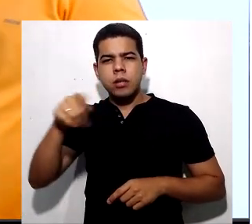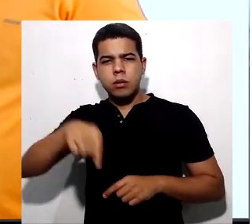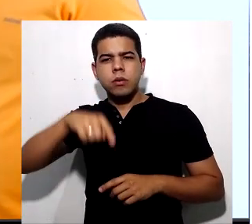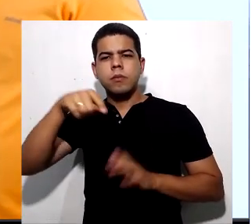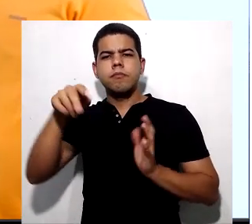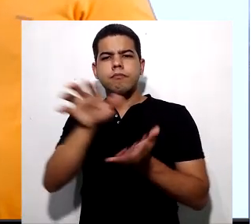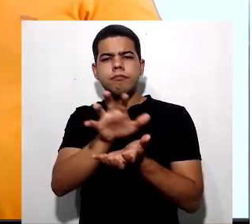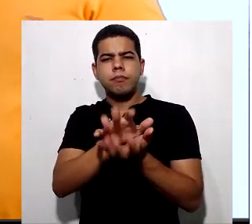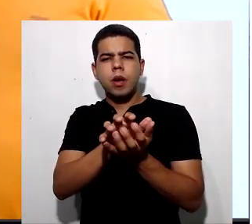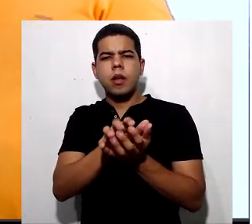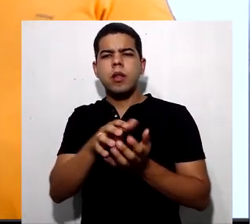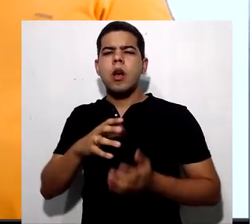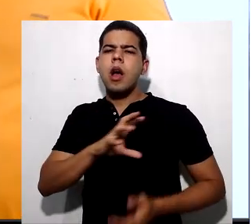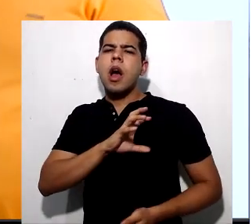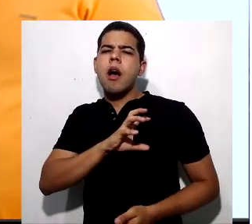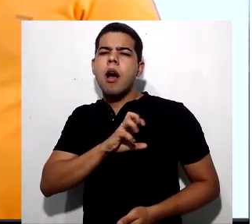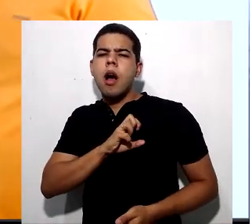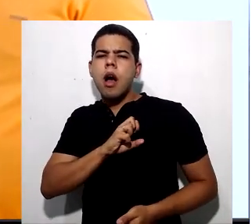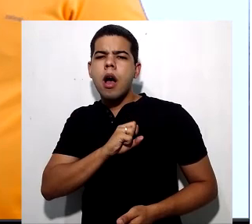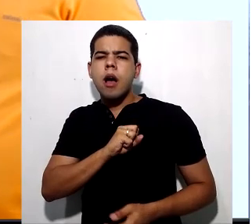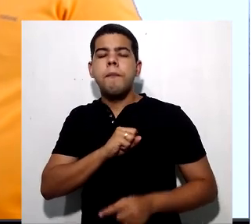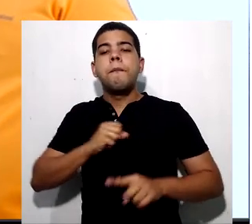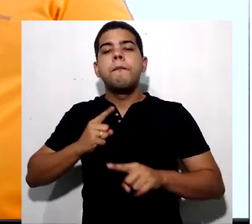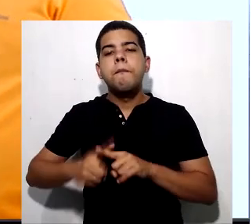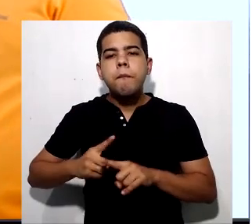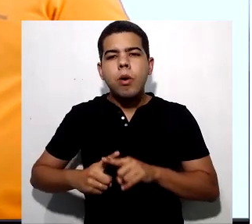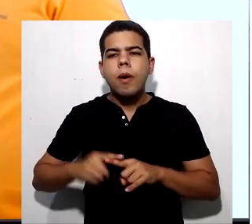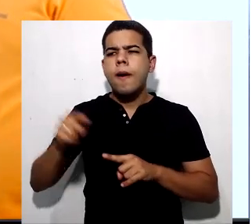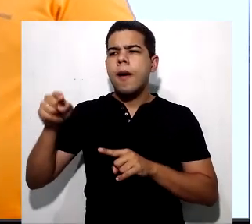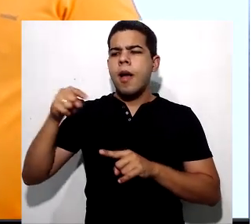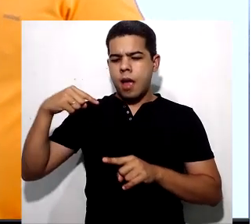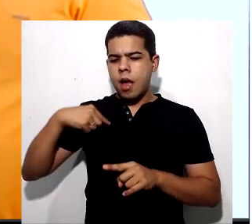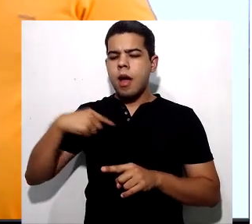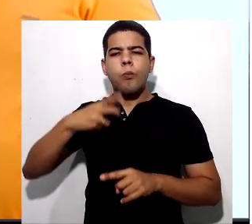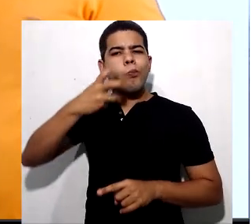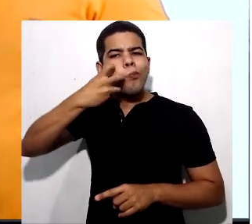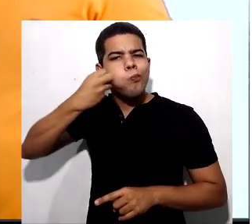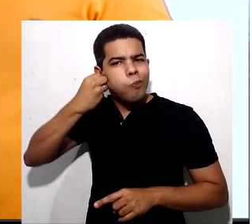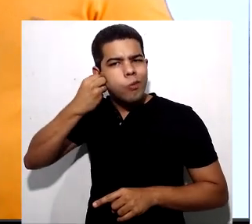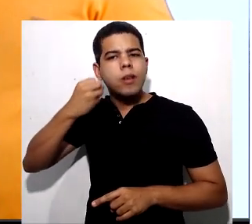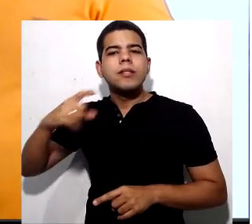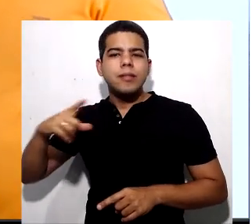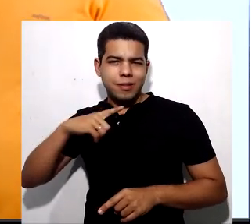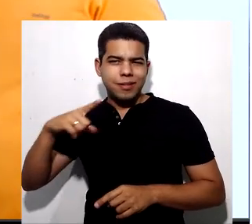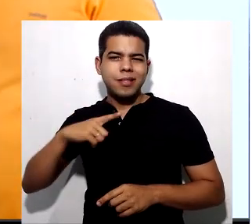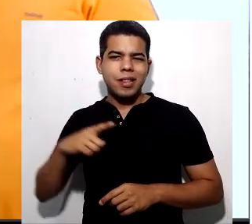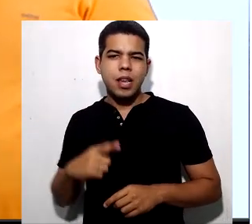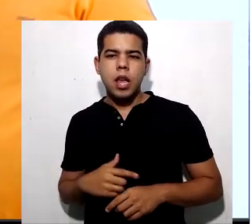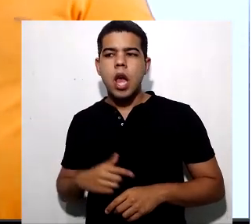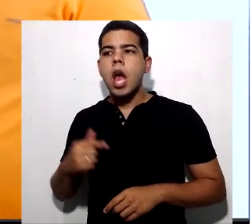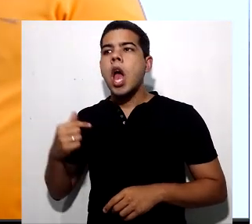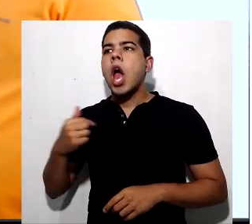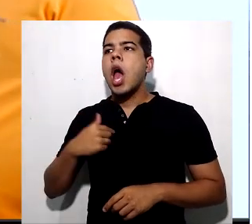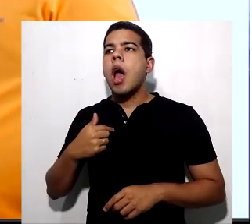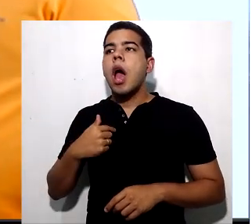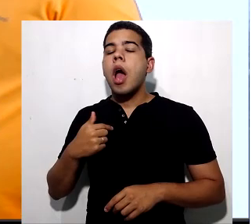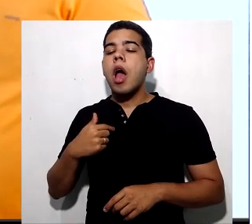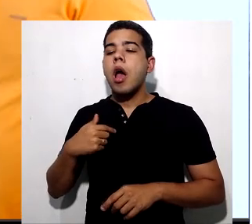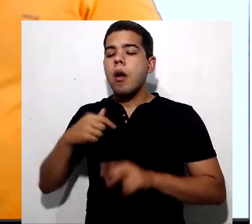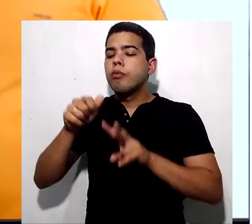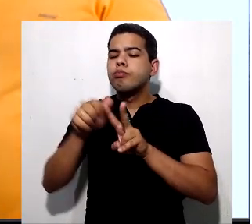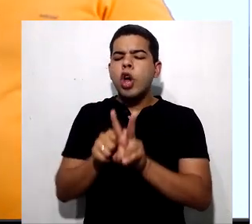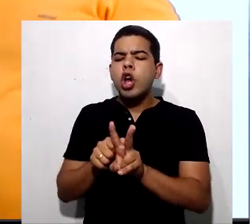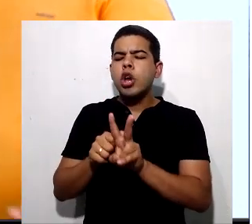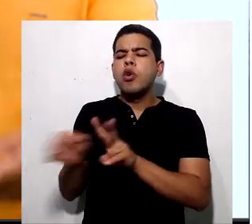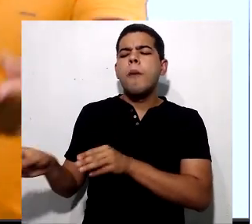que a acolheu. E ela dizia sempre, sou brasileira. Ela diz, por questões de meses, não fui brasileira nata.